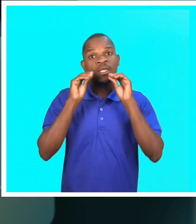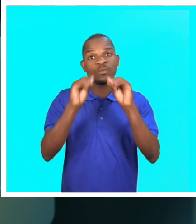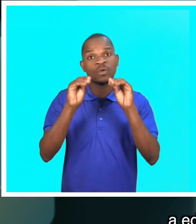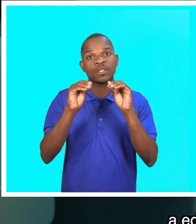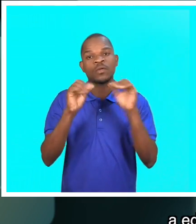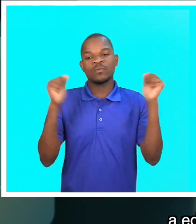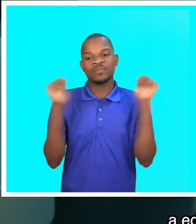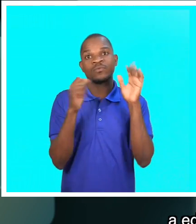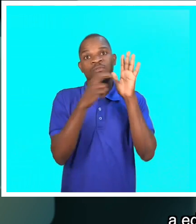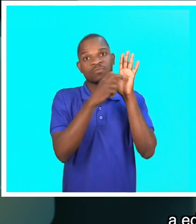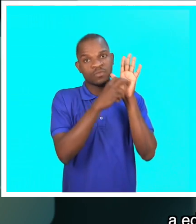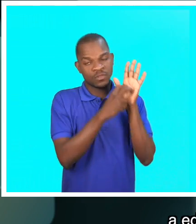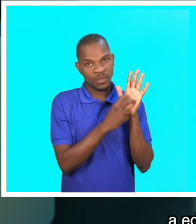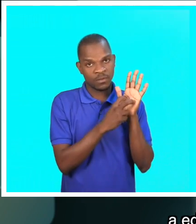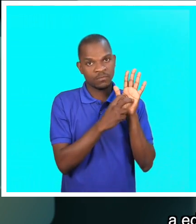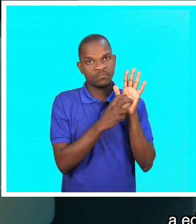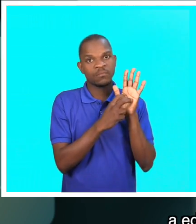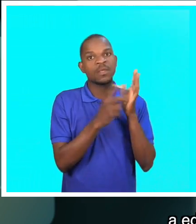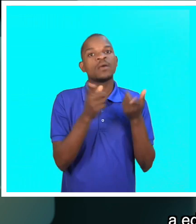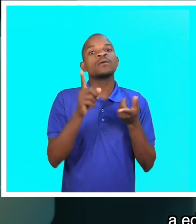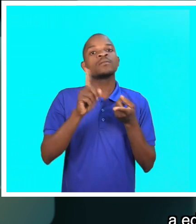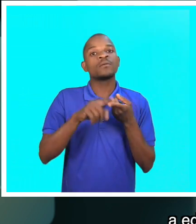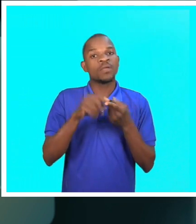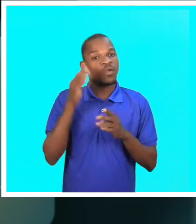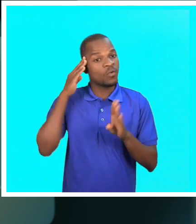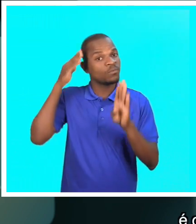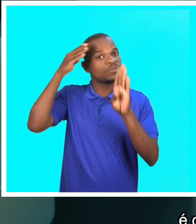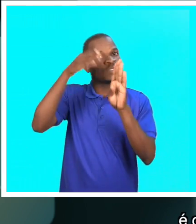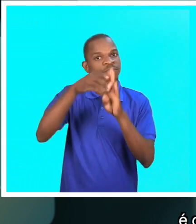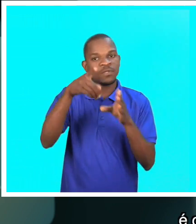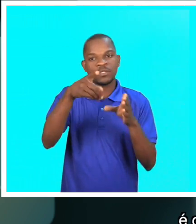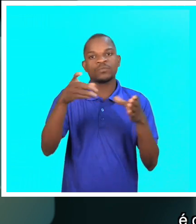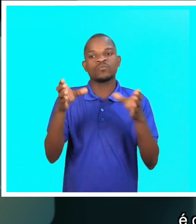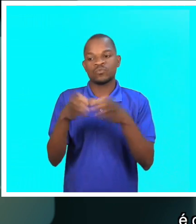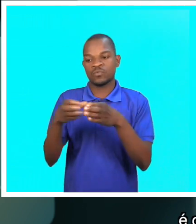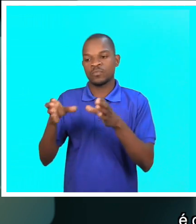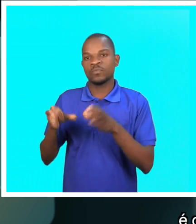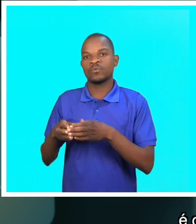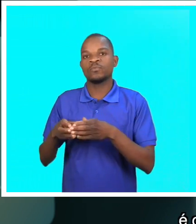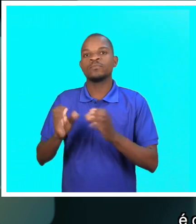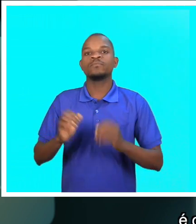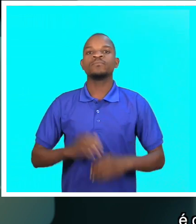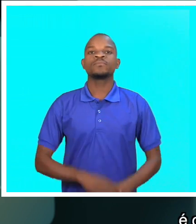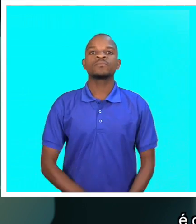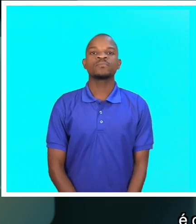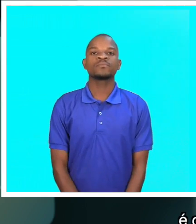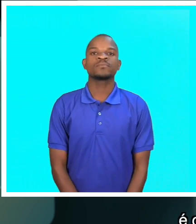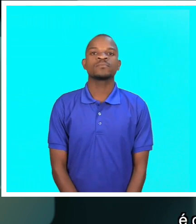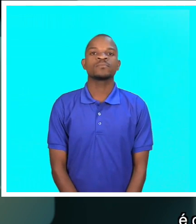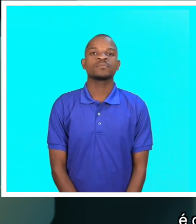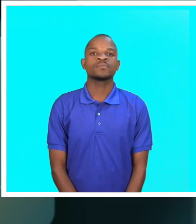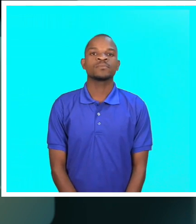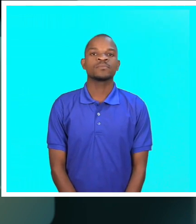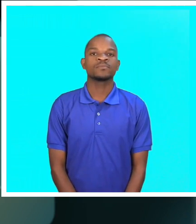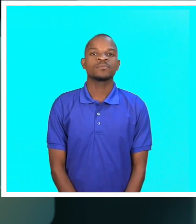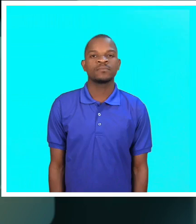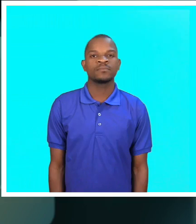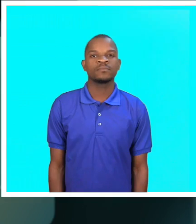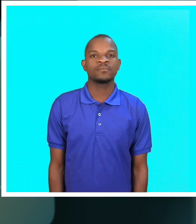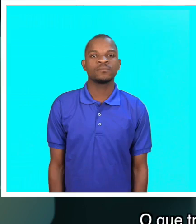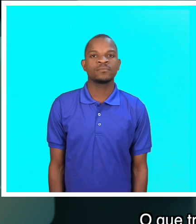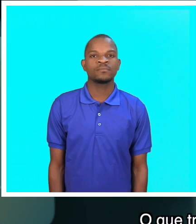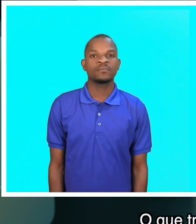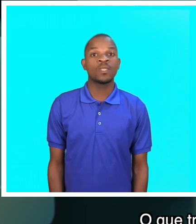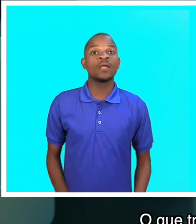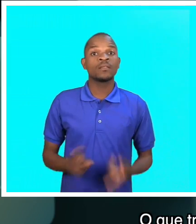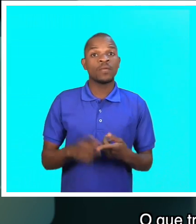a educação em saúde sexual e reprodutiva é o foco desta agremiações. O que